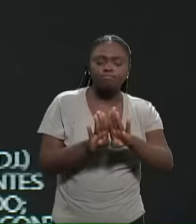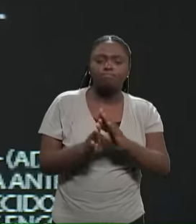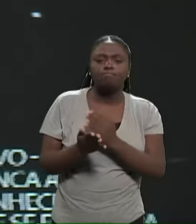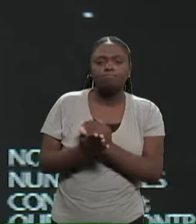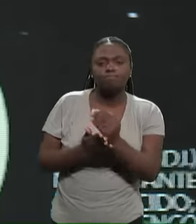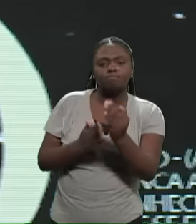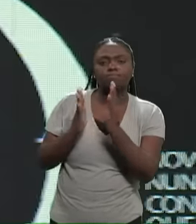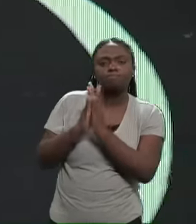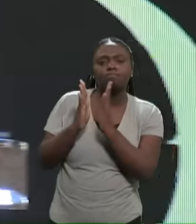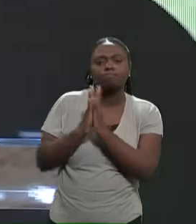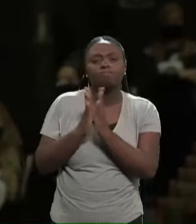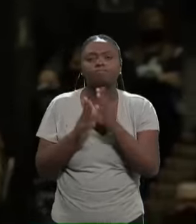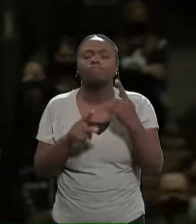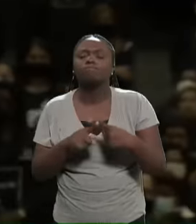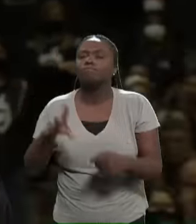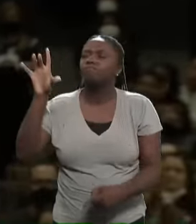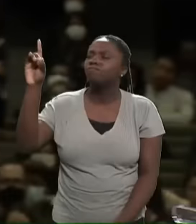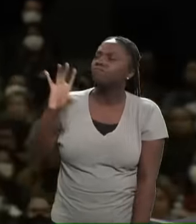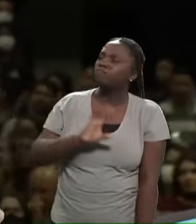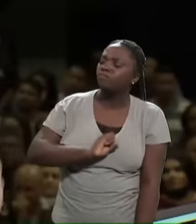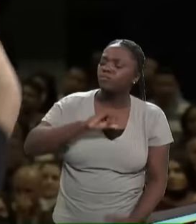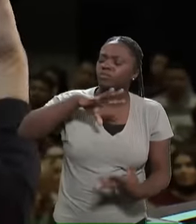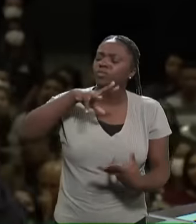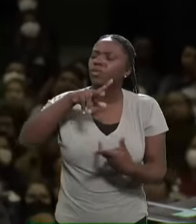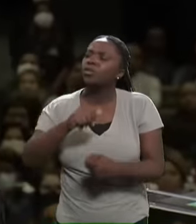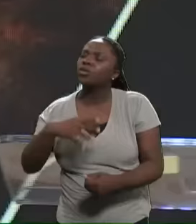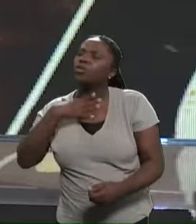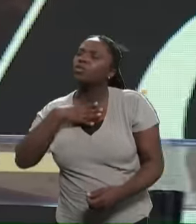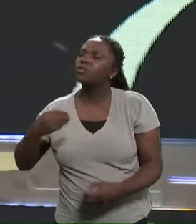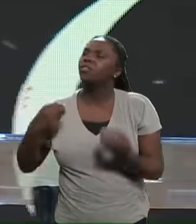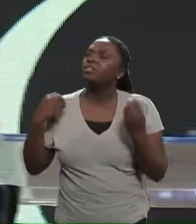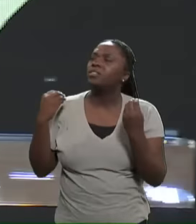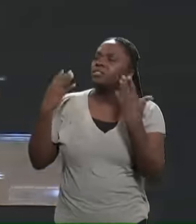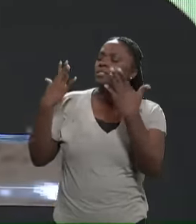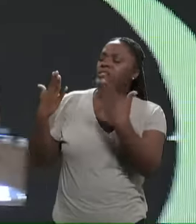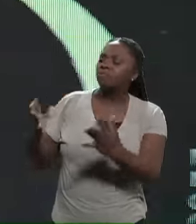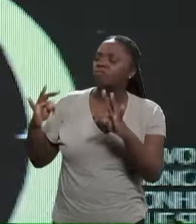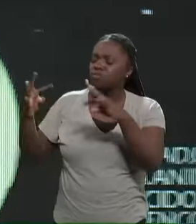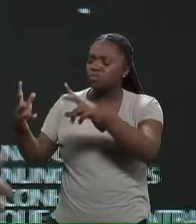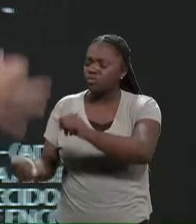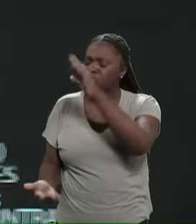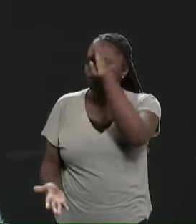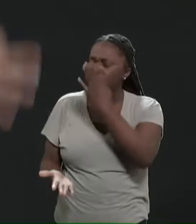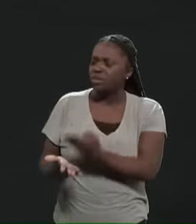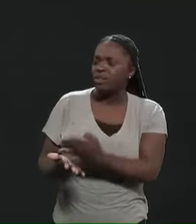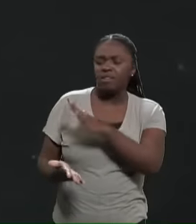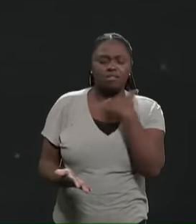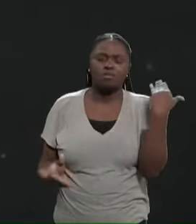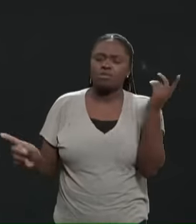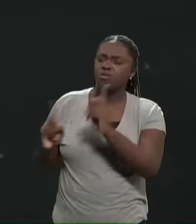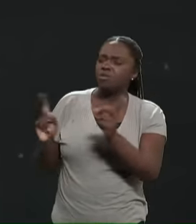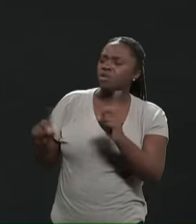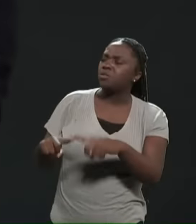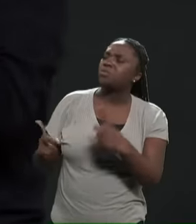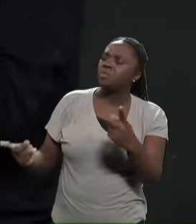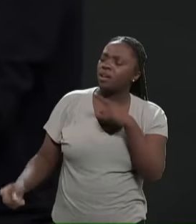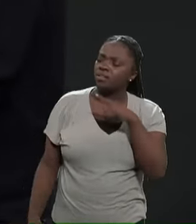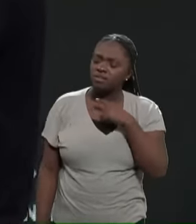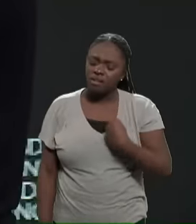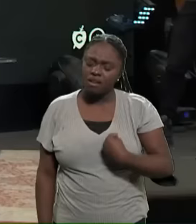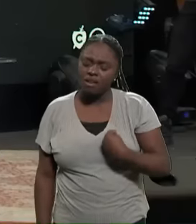porque de tal maneira amou Deus ao mundo que entregou seu filho unigênito para que todo aquele que nele crê não se perda,